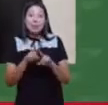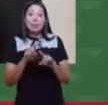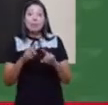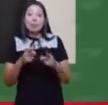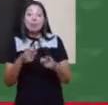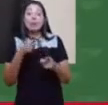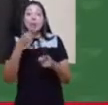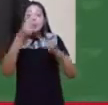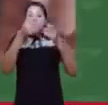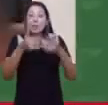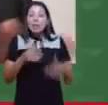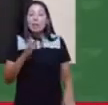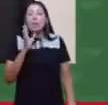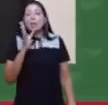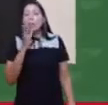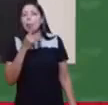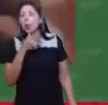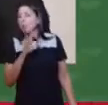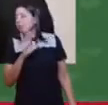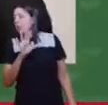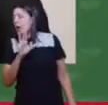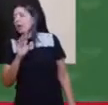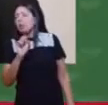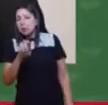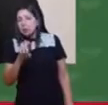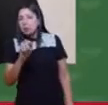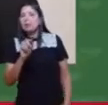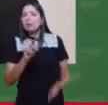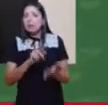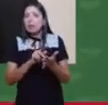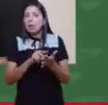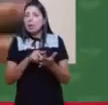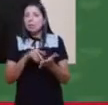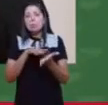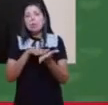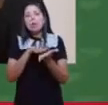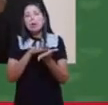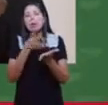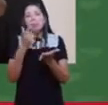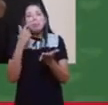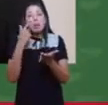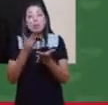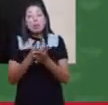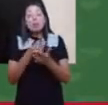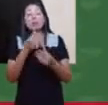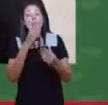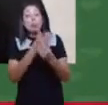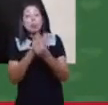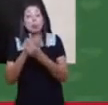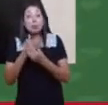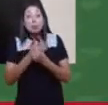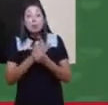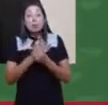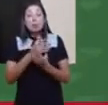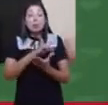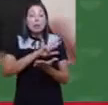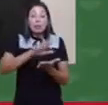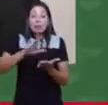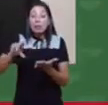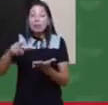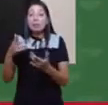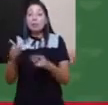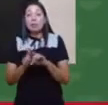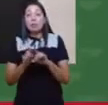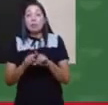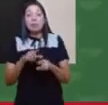gente diz que vai demorar muito, fala: não, não, a apuração será eletrônica. Então ele sai de um processo eletrônico e vai para vários e